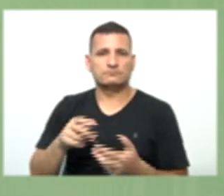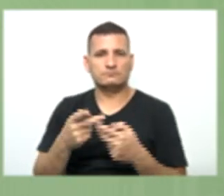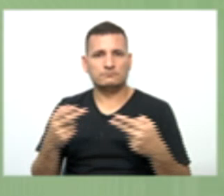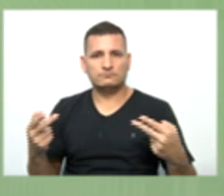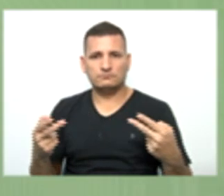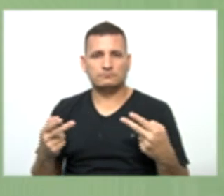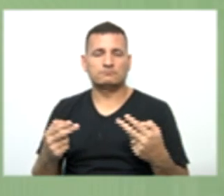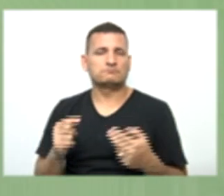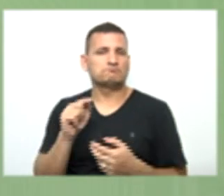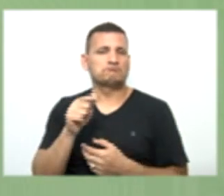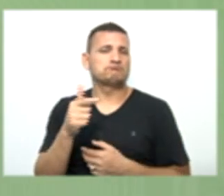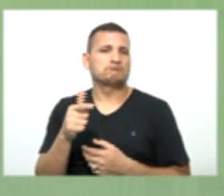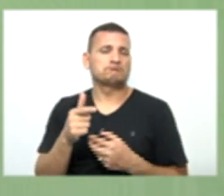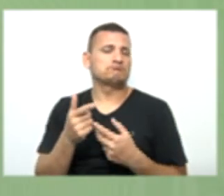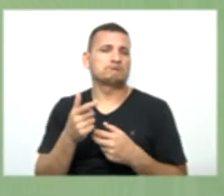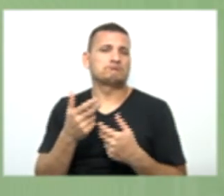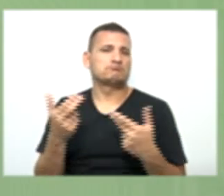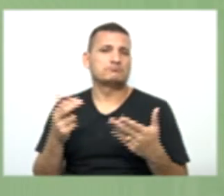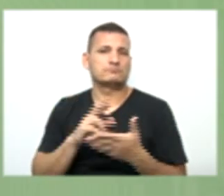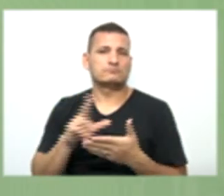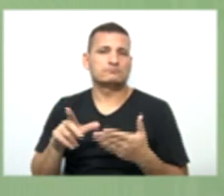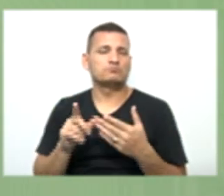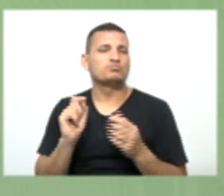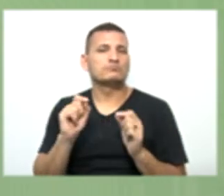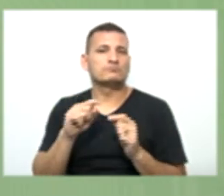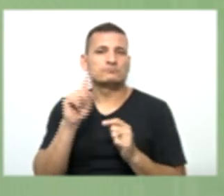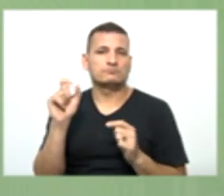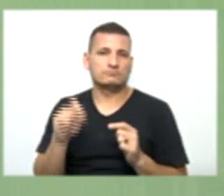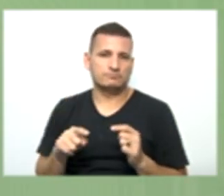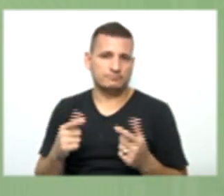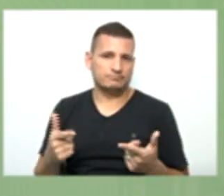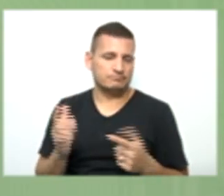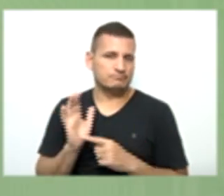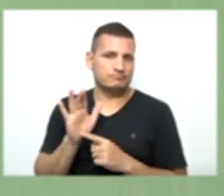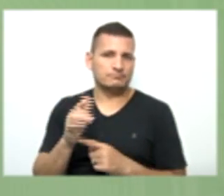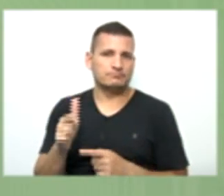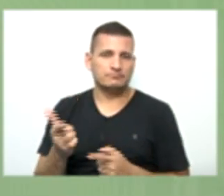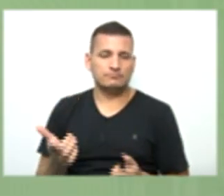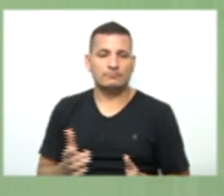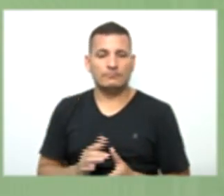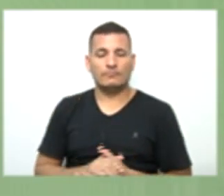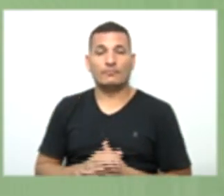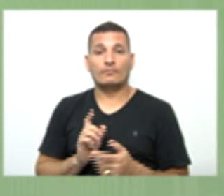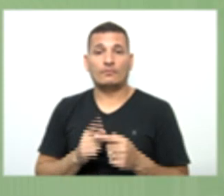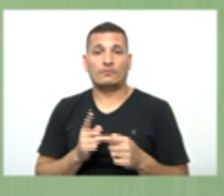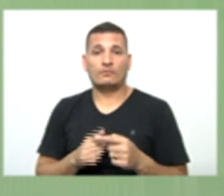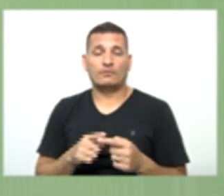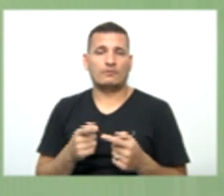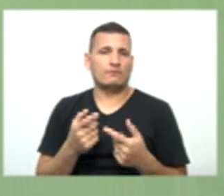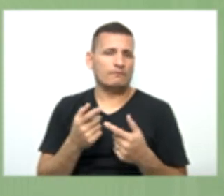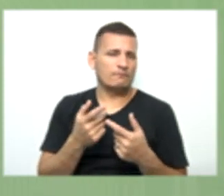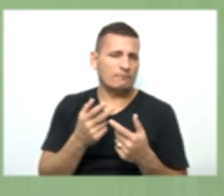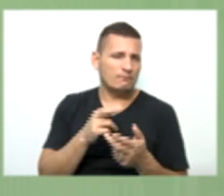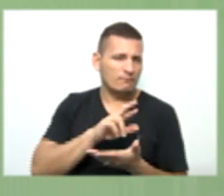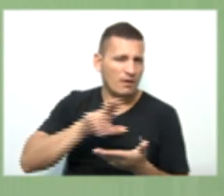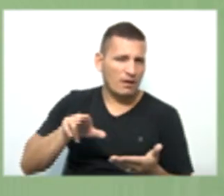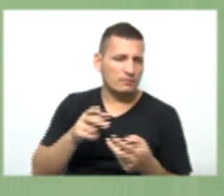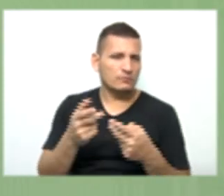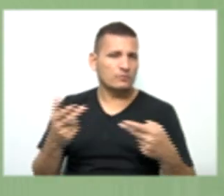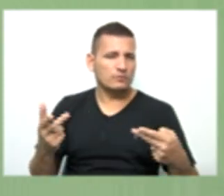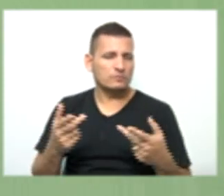não discrimina quais são essas várias coisas. Porque várias coisas, aí você tem uma repetição,